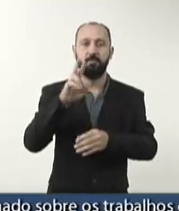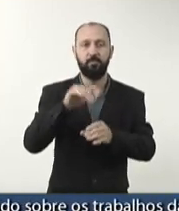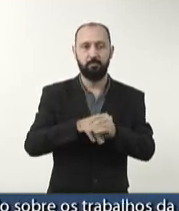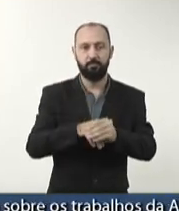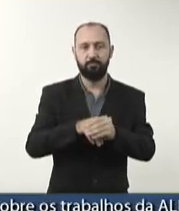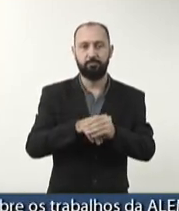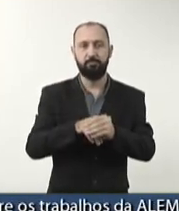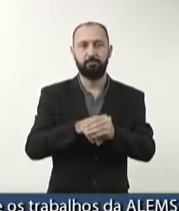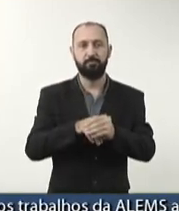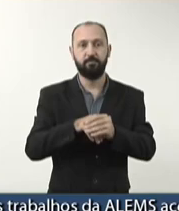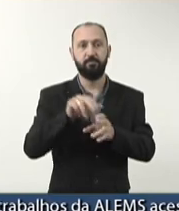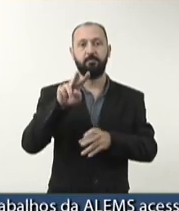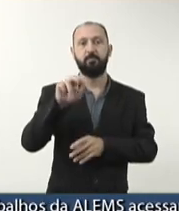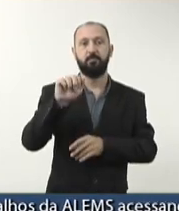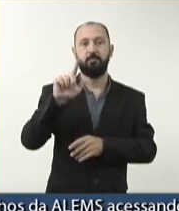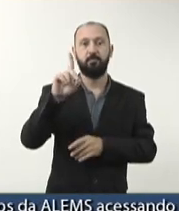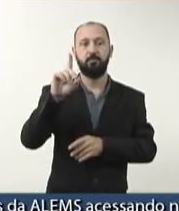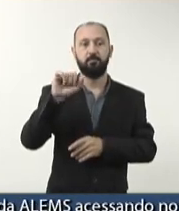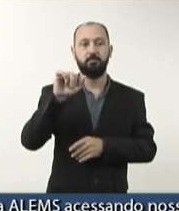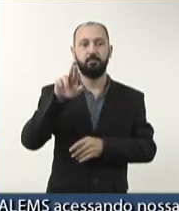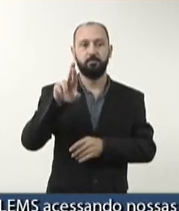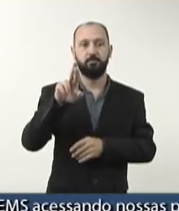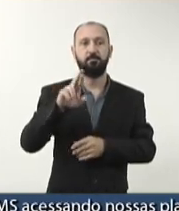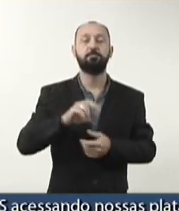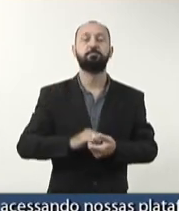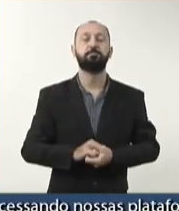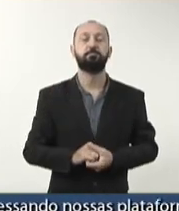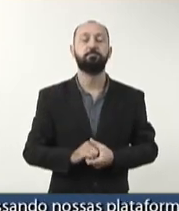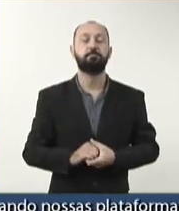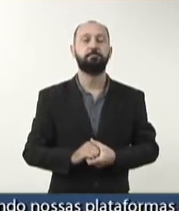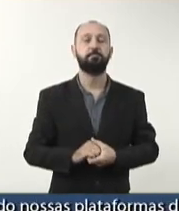vereador Valdeci, vereador Passarinho.